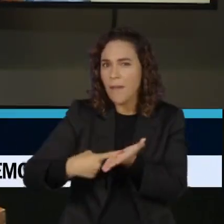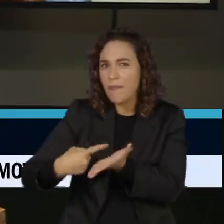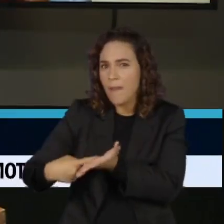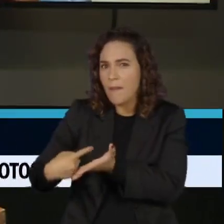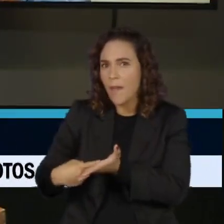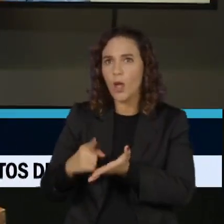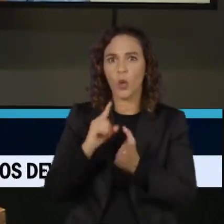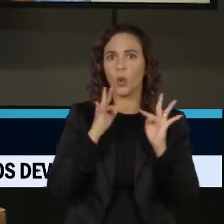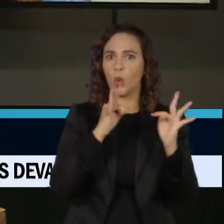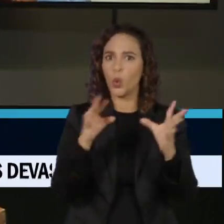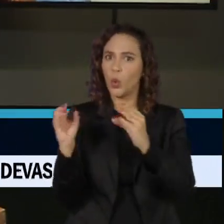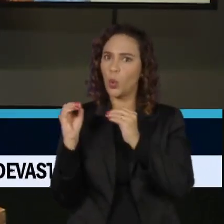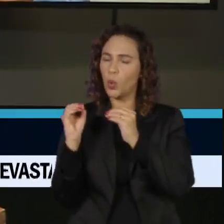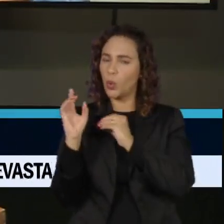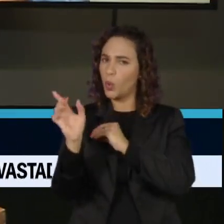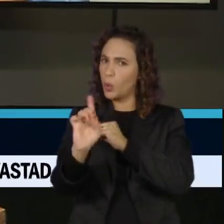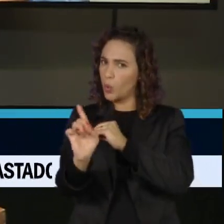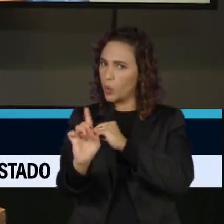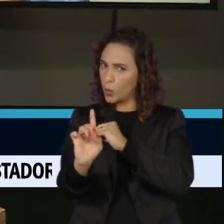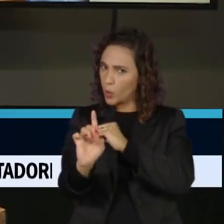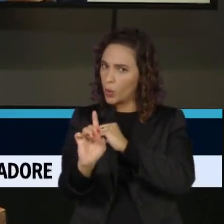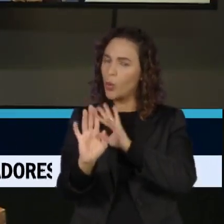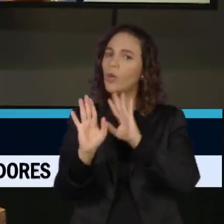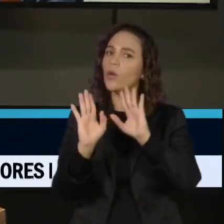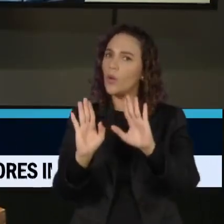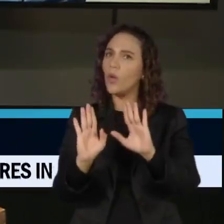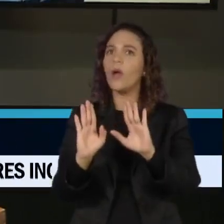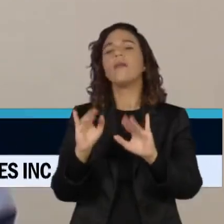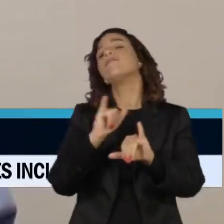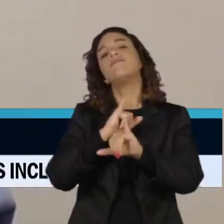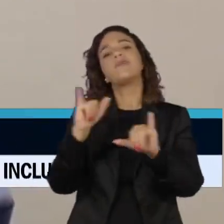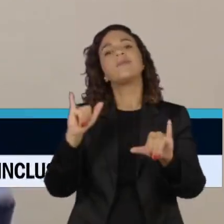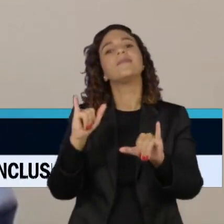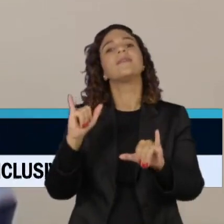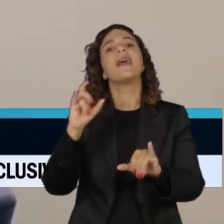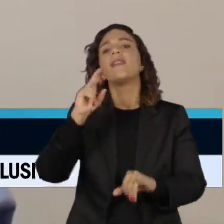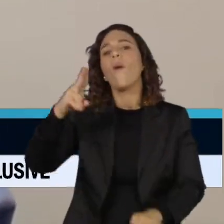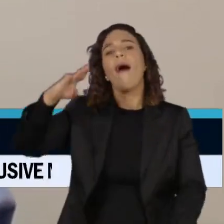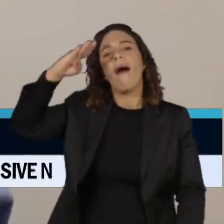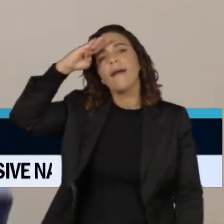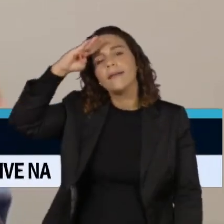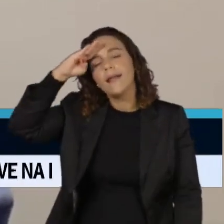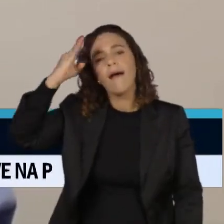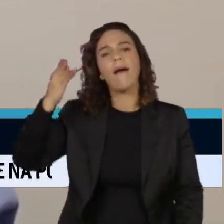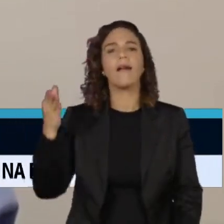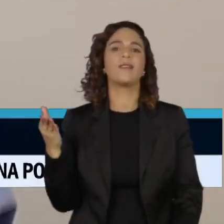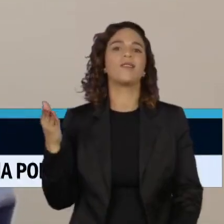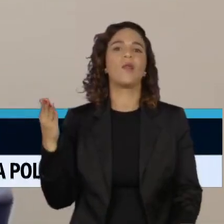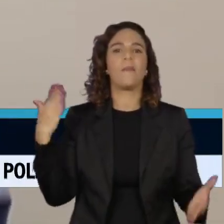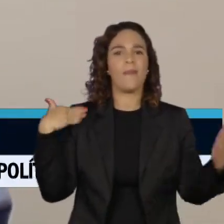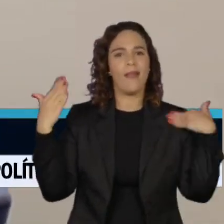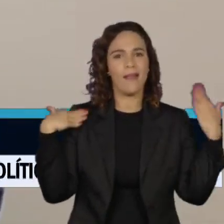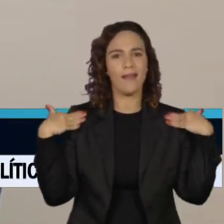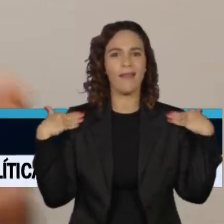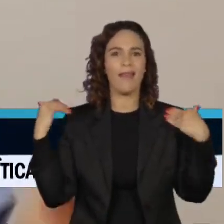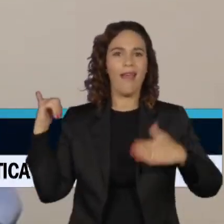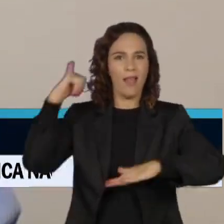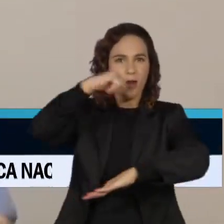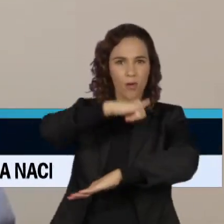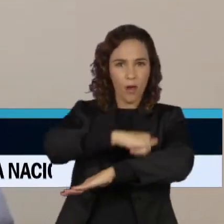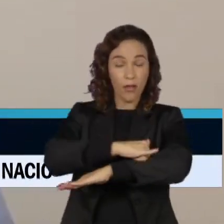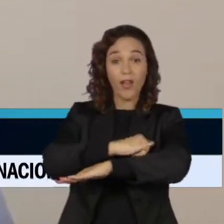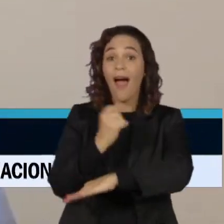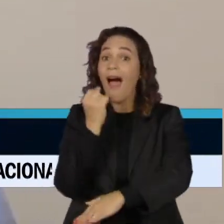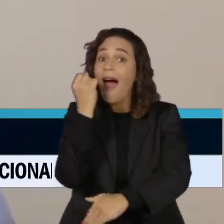pessoas, eu não estou dizendo de forma alguma que as instituições, como o Exército, Marinha e Aeronáutica, mas que algumas pessoas